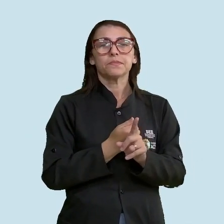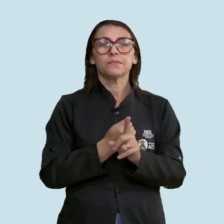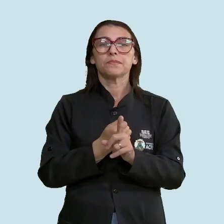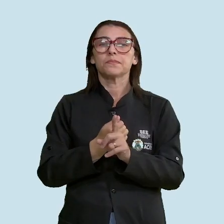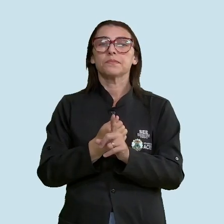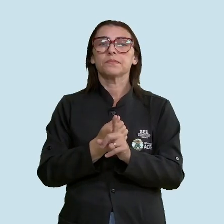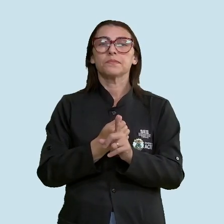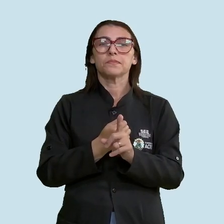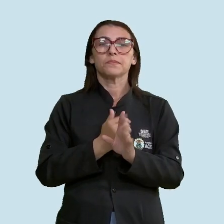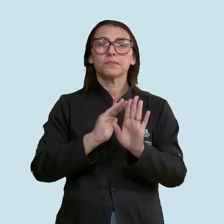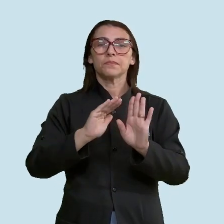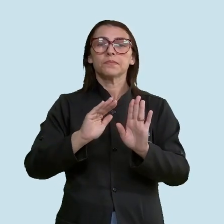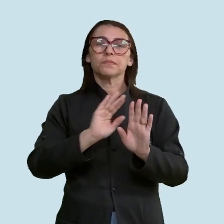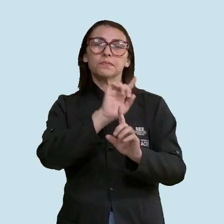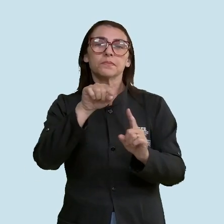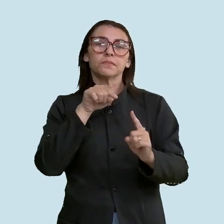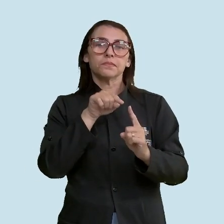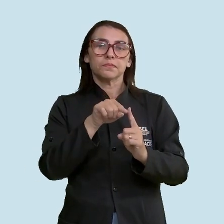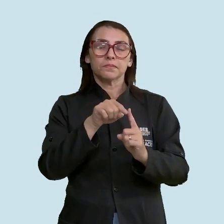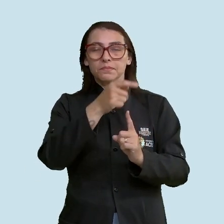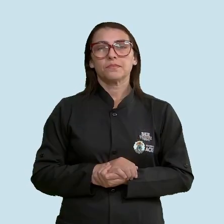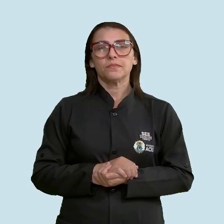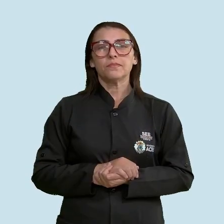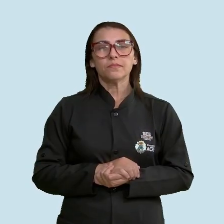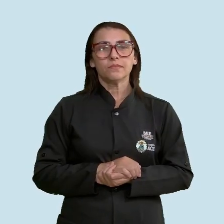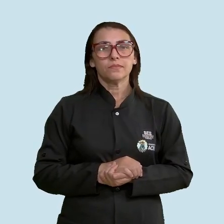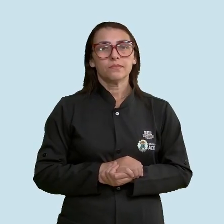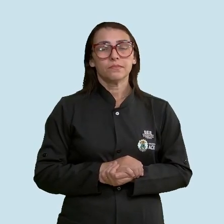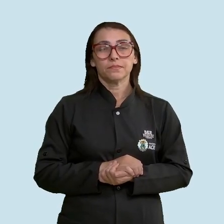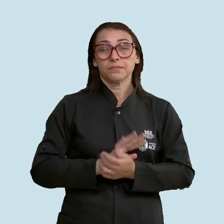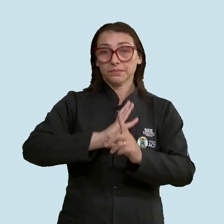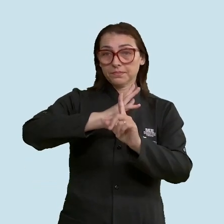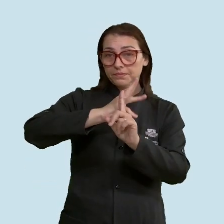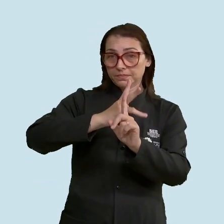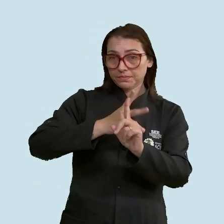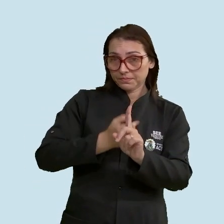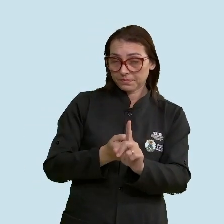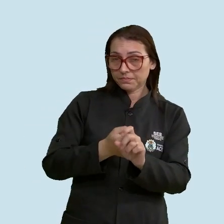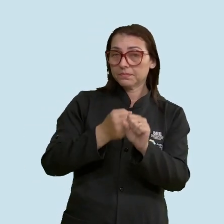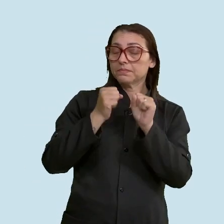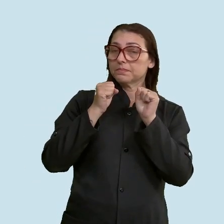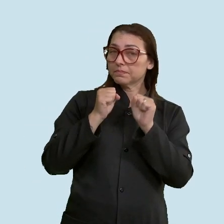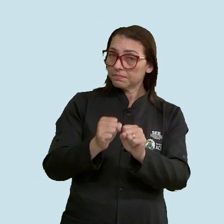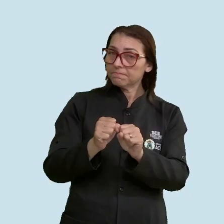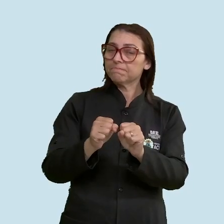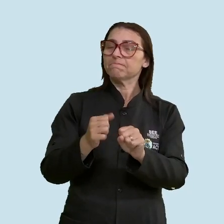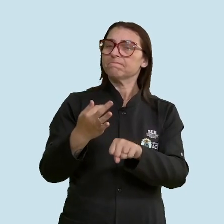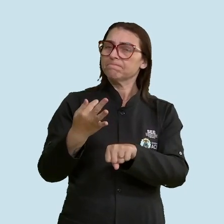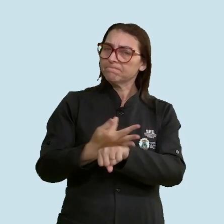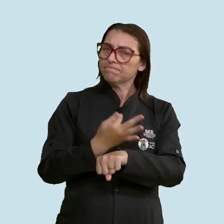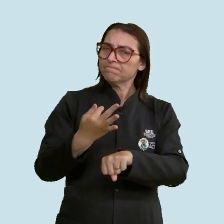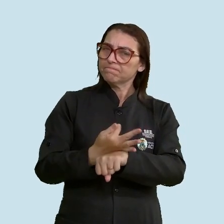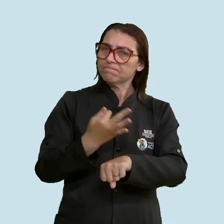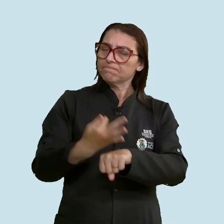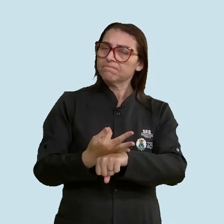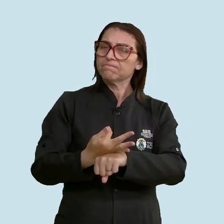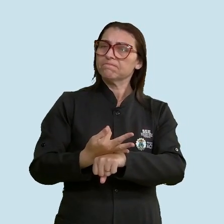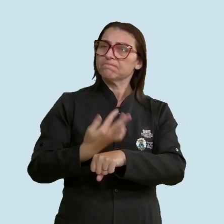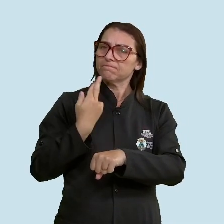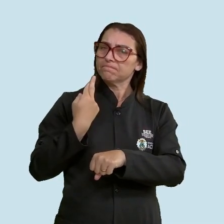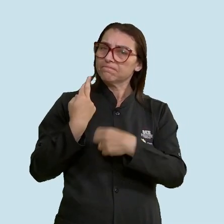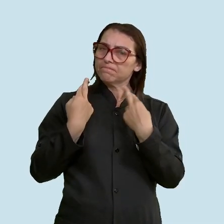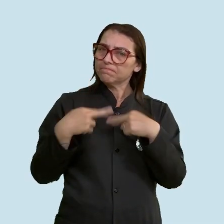fomentadora de pessoas críticas? A arte, ela pode resistir, ela pode